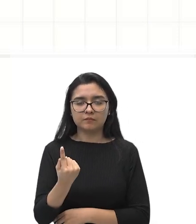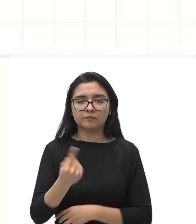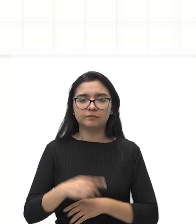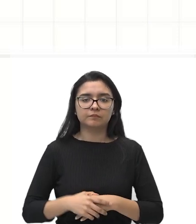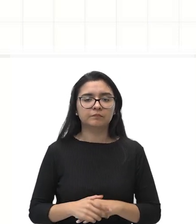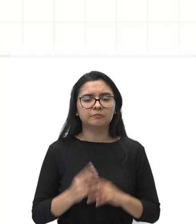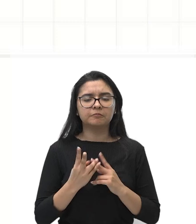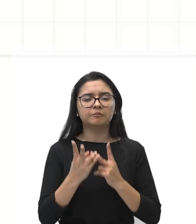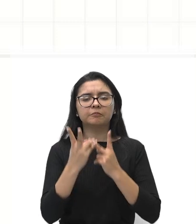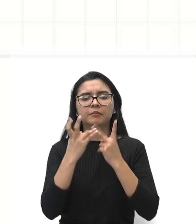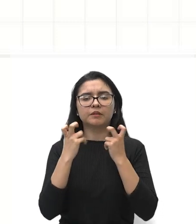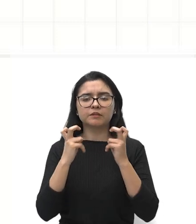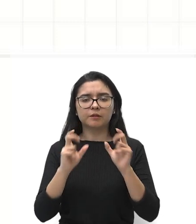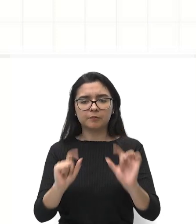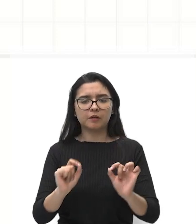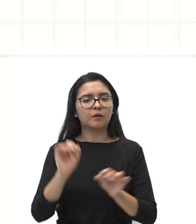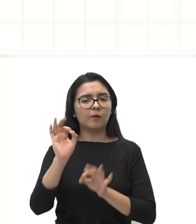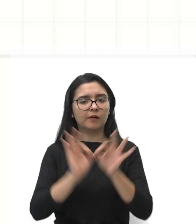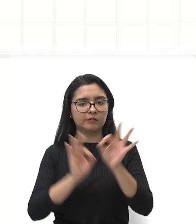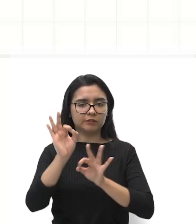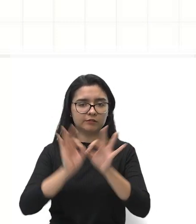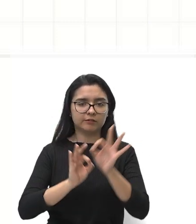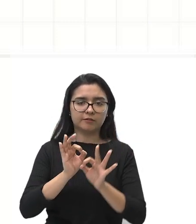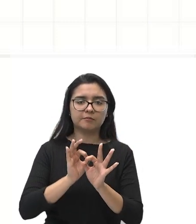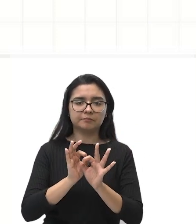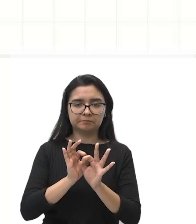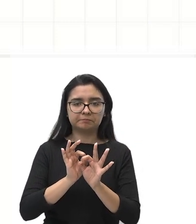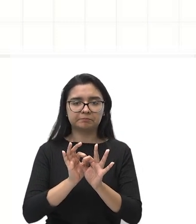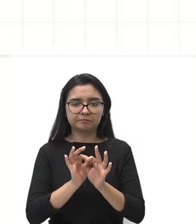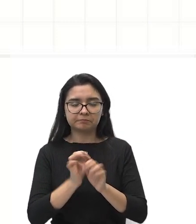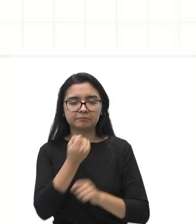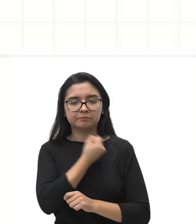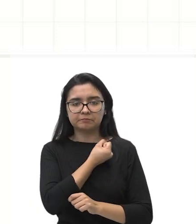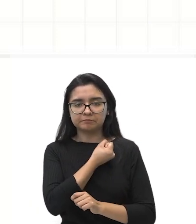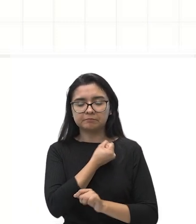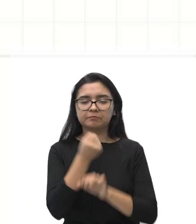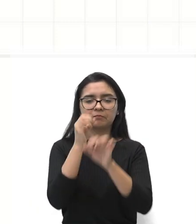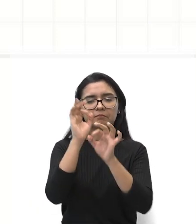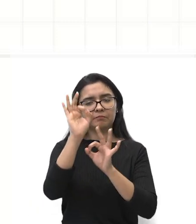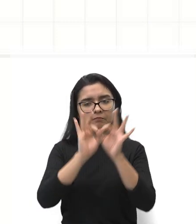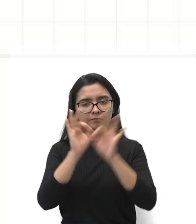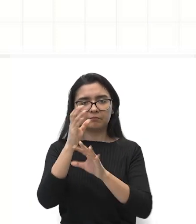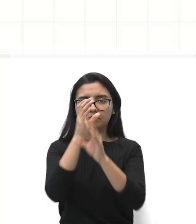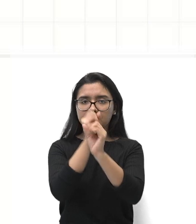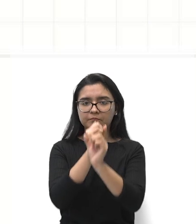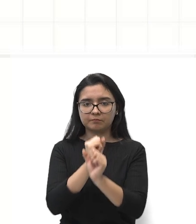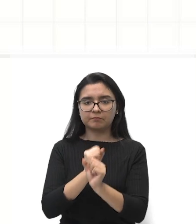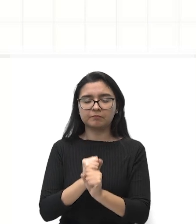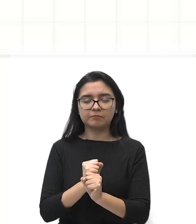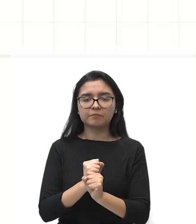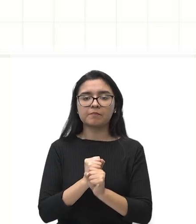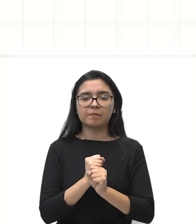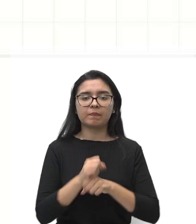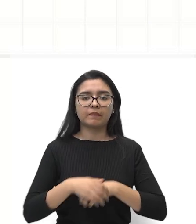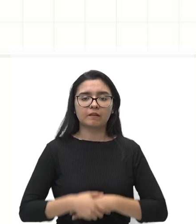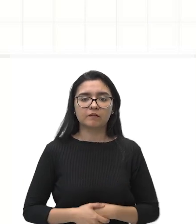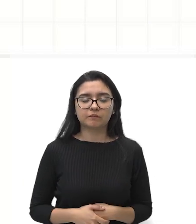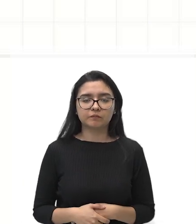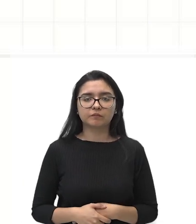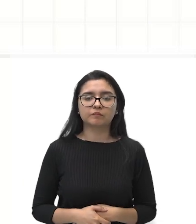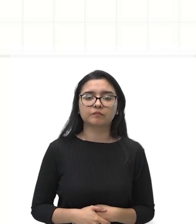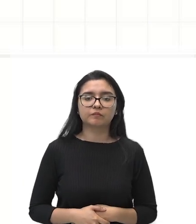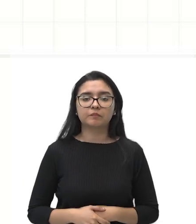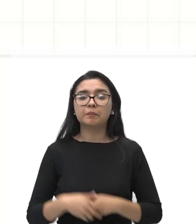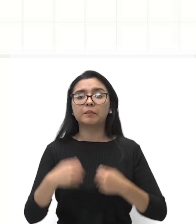58,71. Percebo que ao armar as contas, armar a operação para representarmos o total,